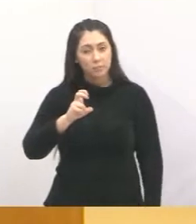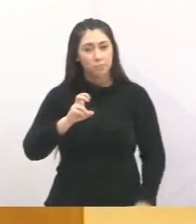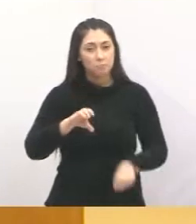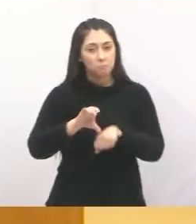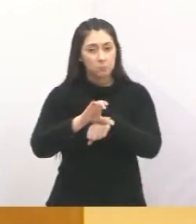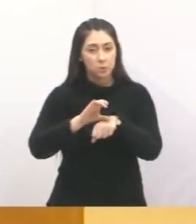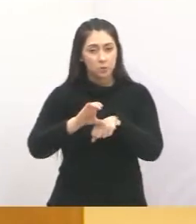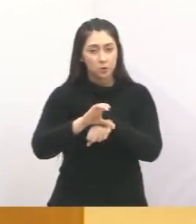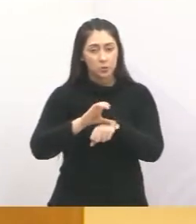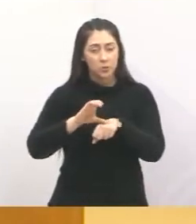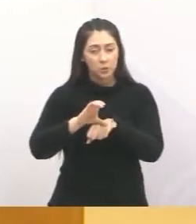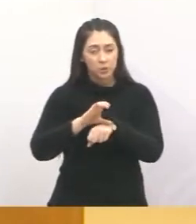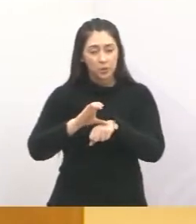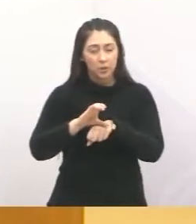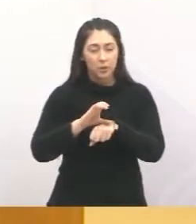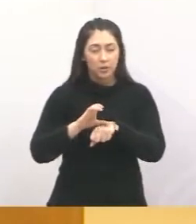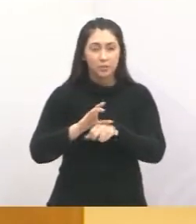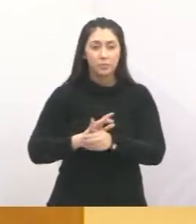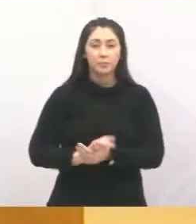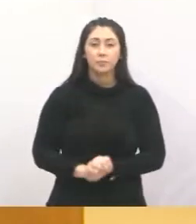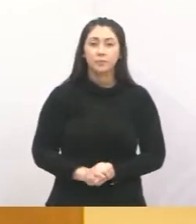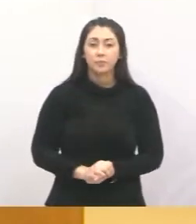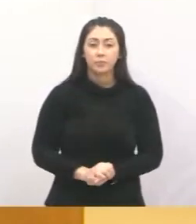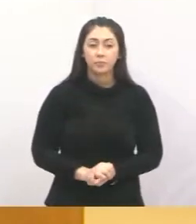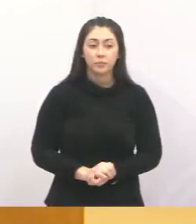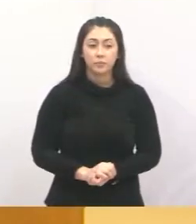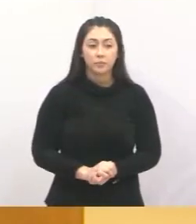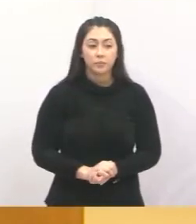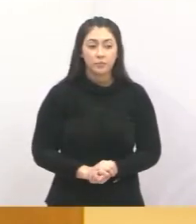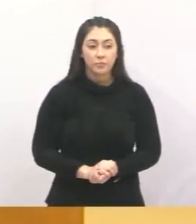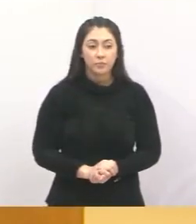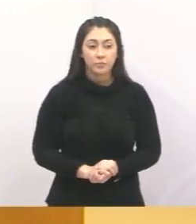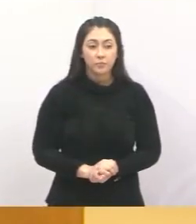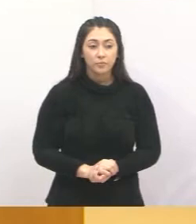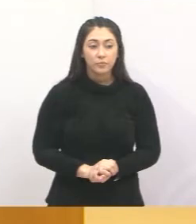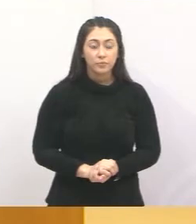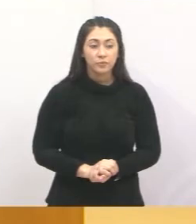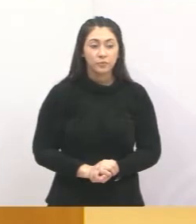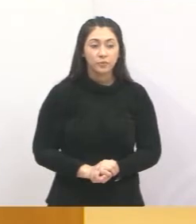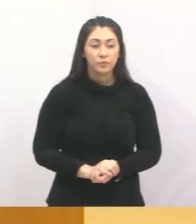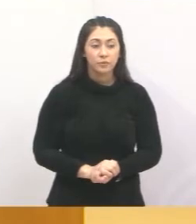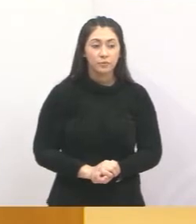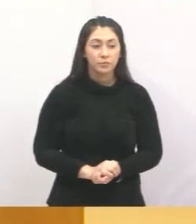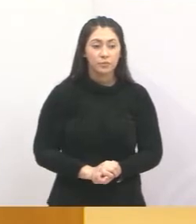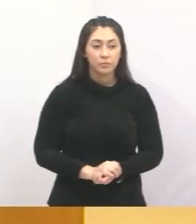constitucionais transitórias.